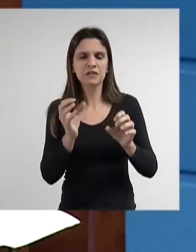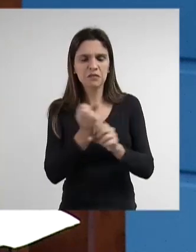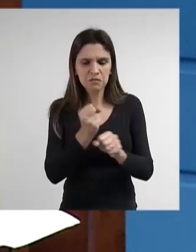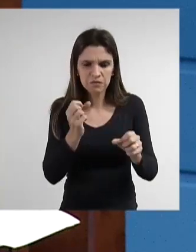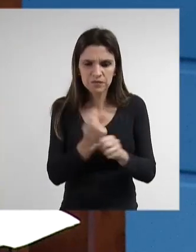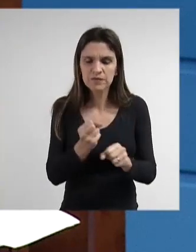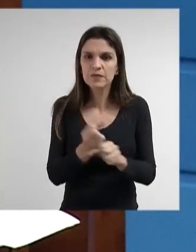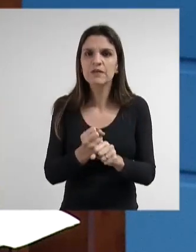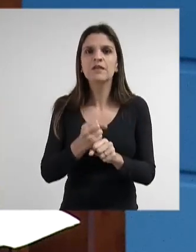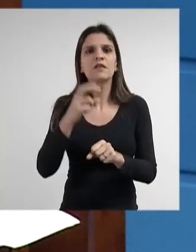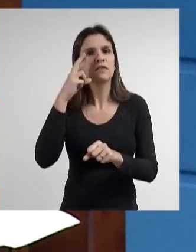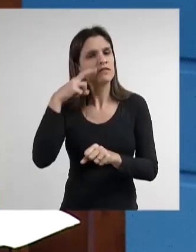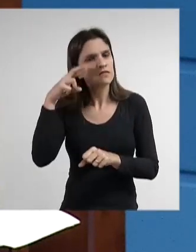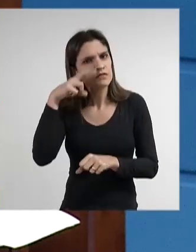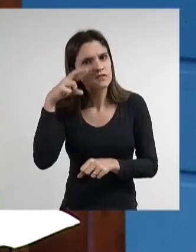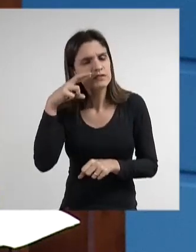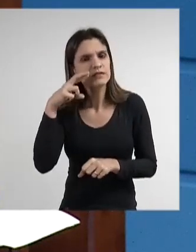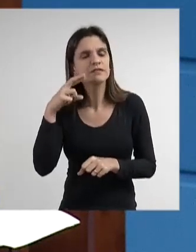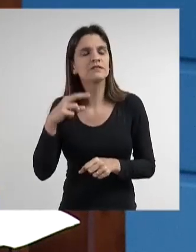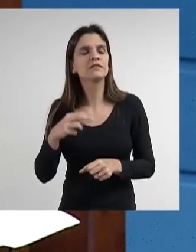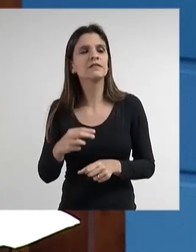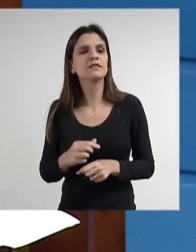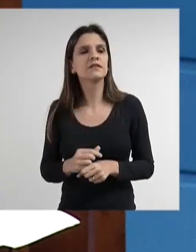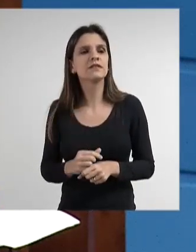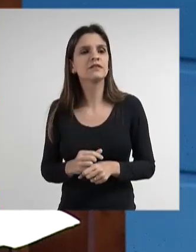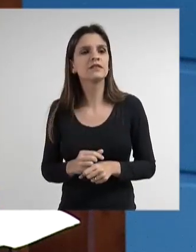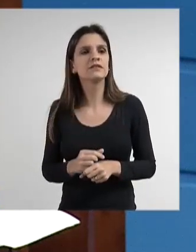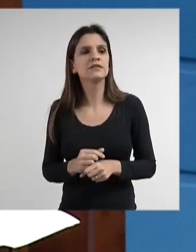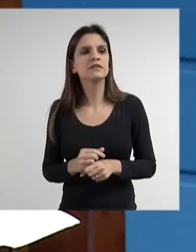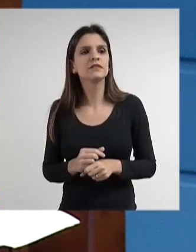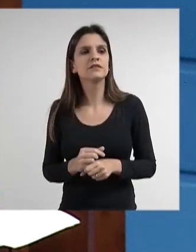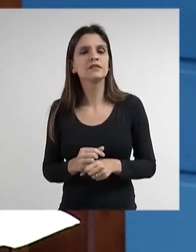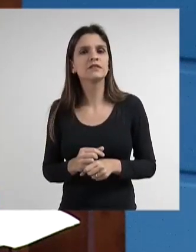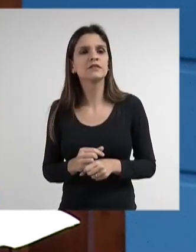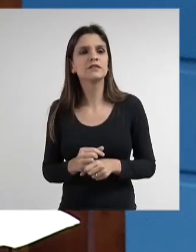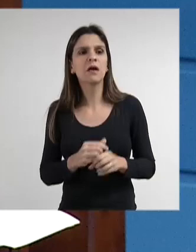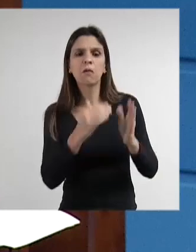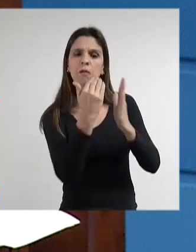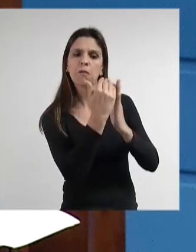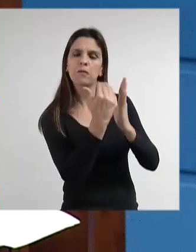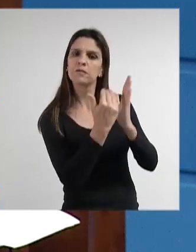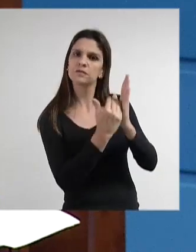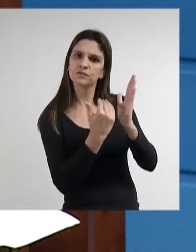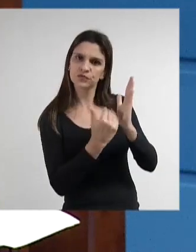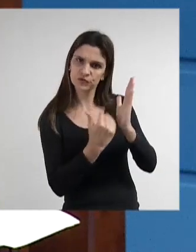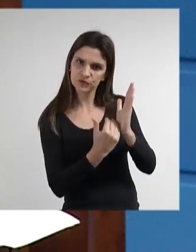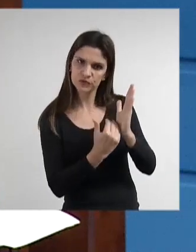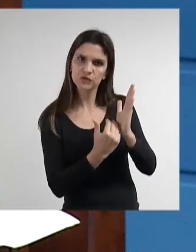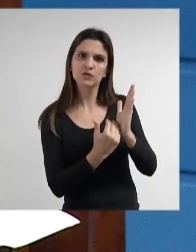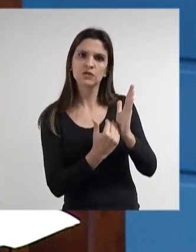uma fiscalização sobre os critérios que estão sendo